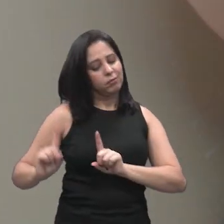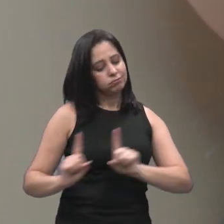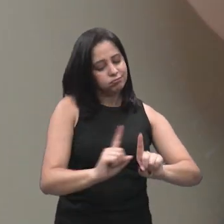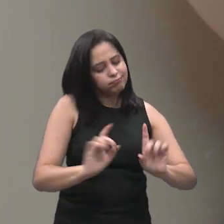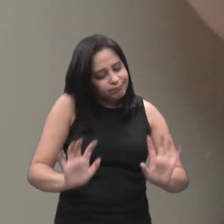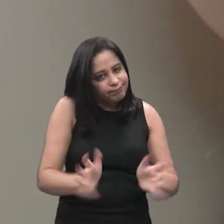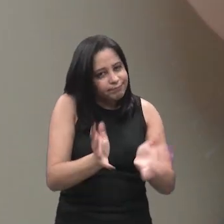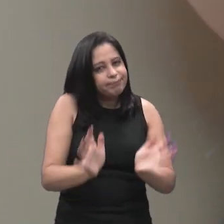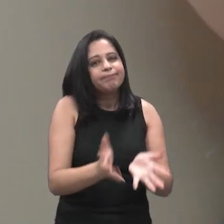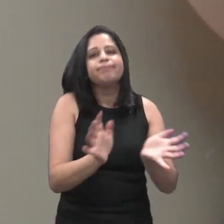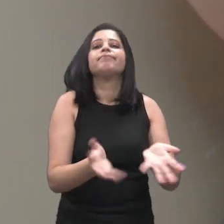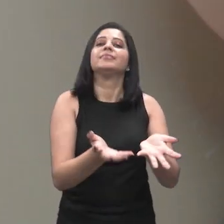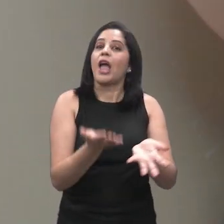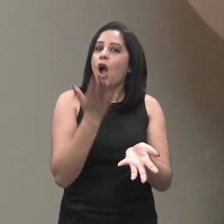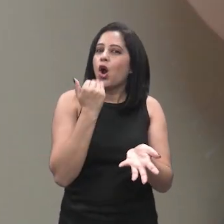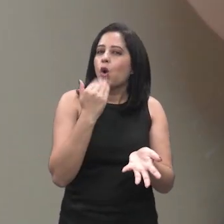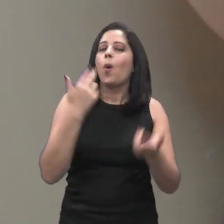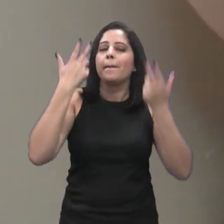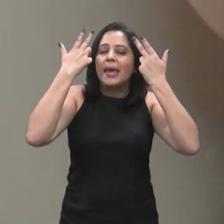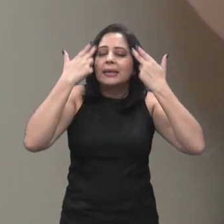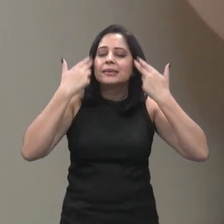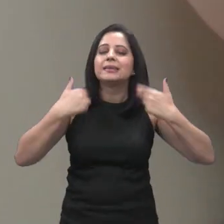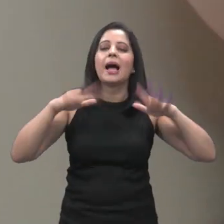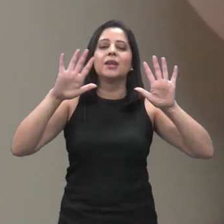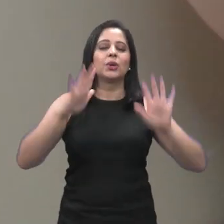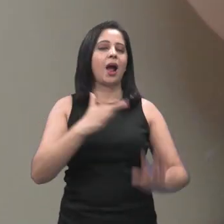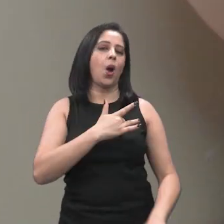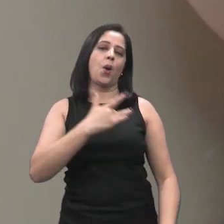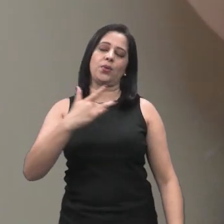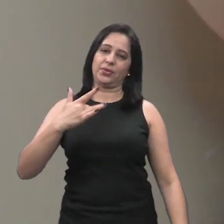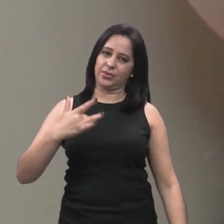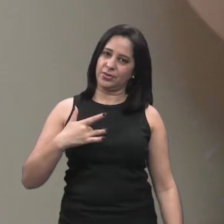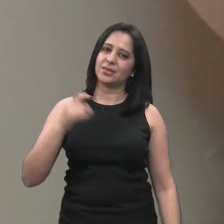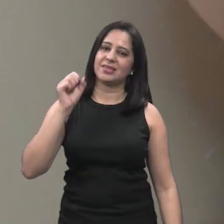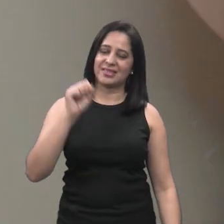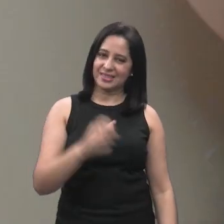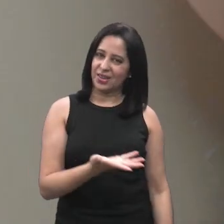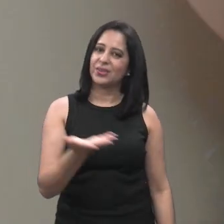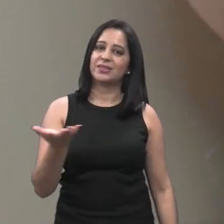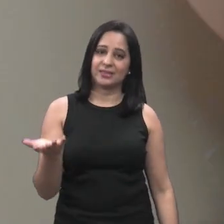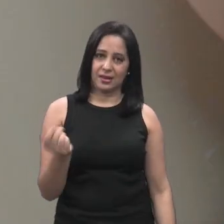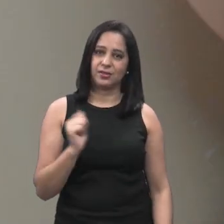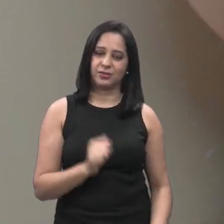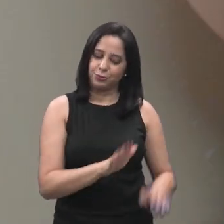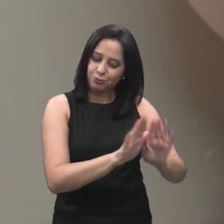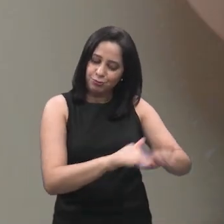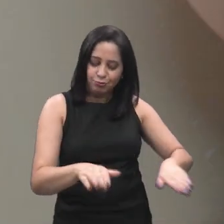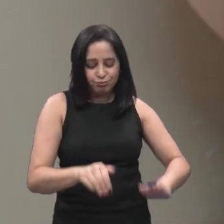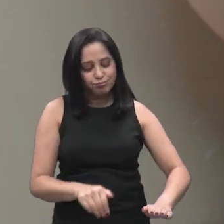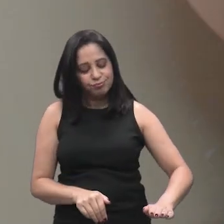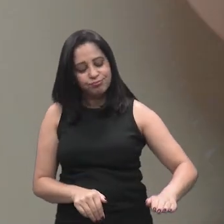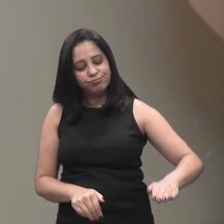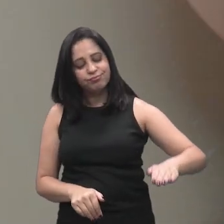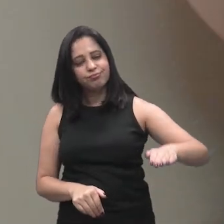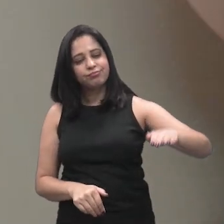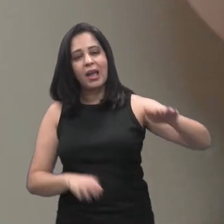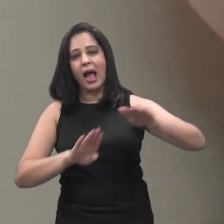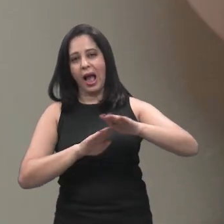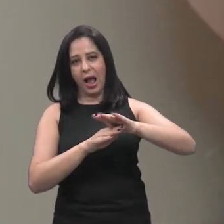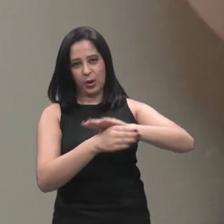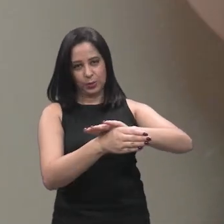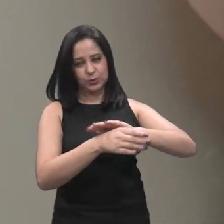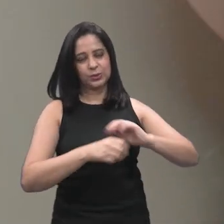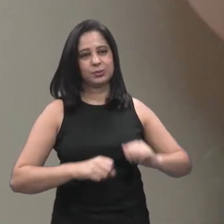para incentivar esse consumo de alimentos saudáveis o mais natural possível desde o começo, desde ali a